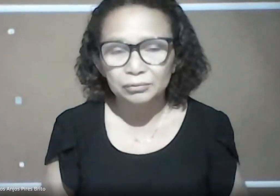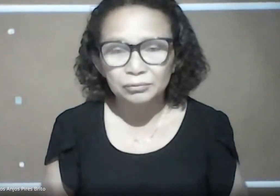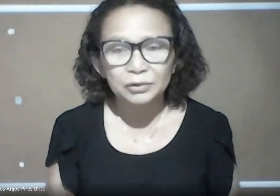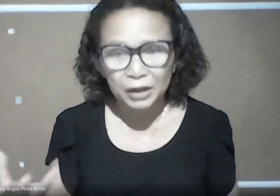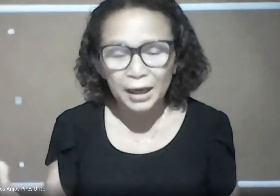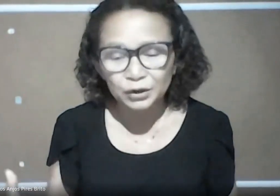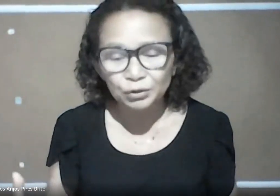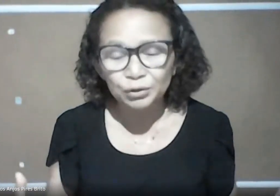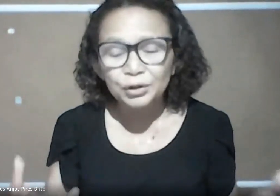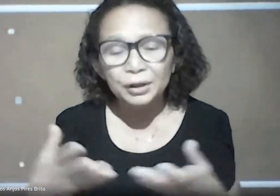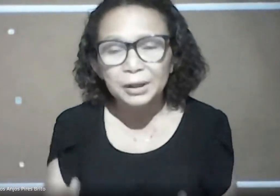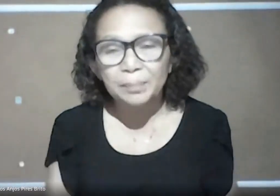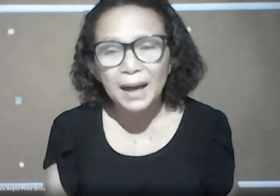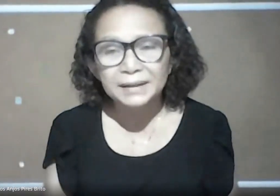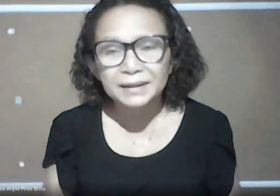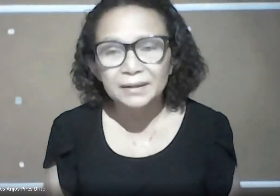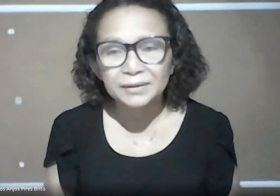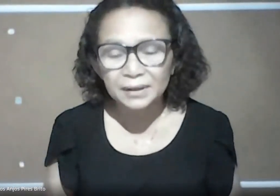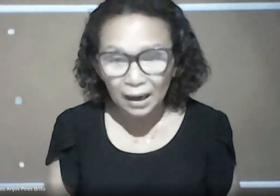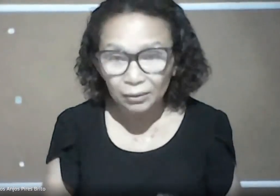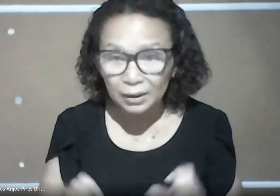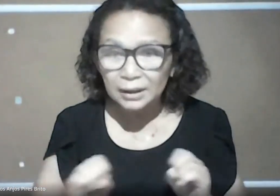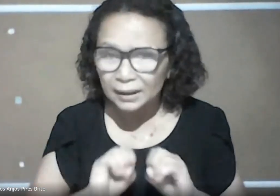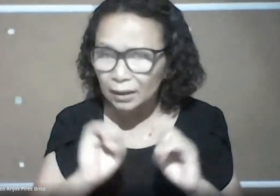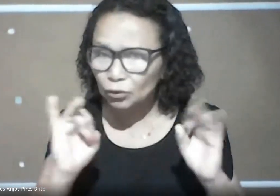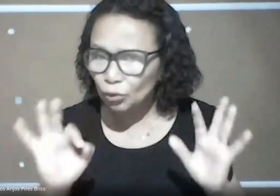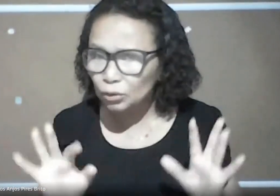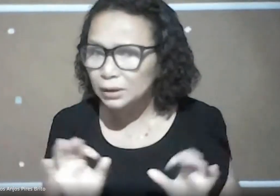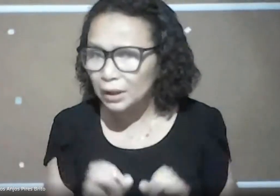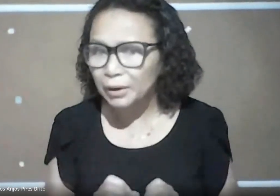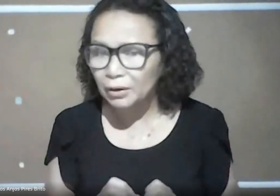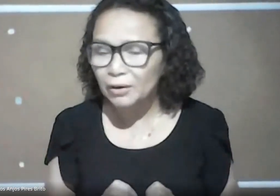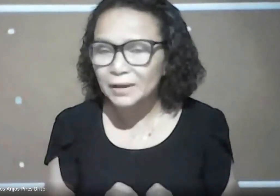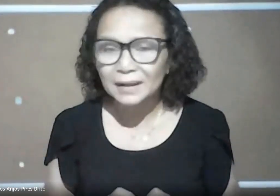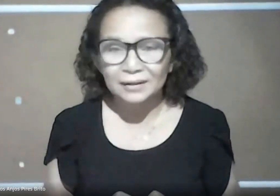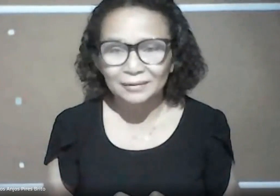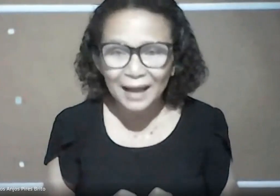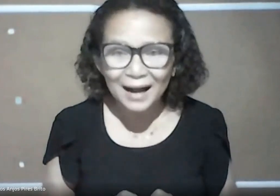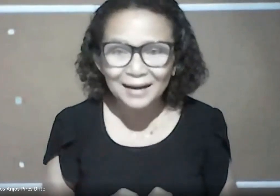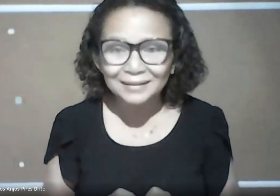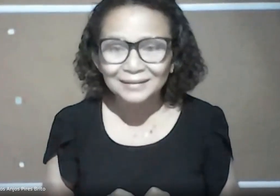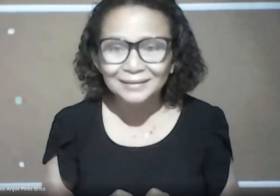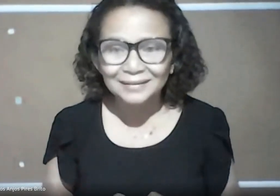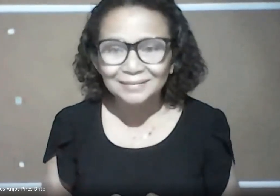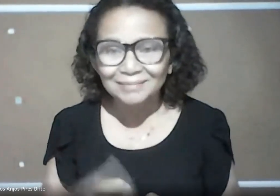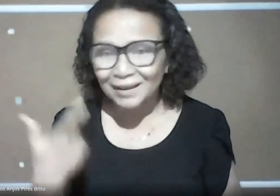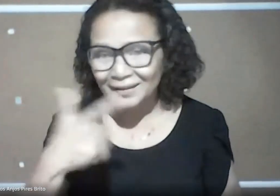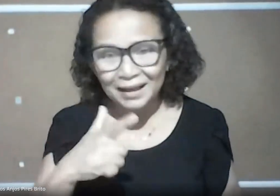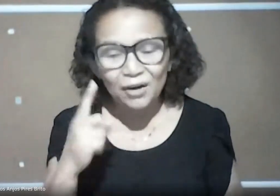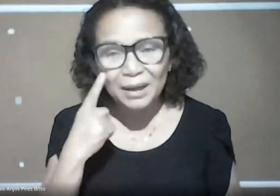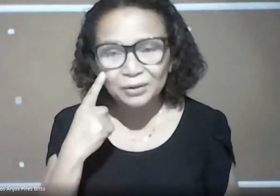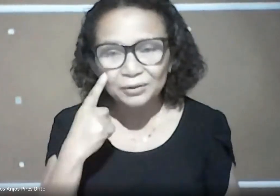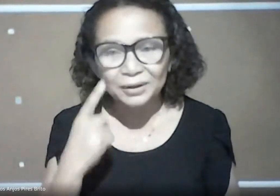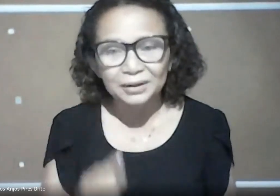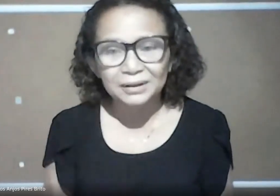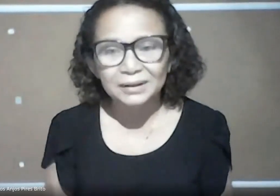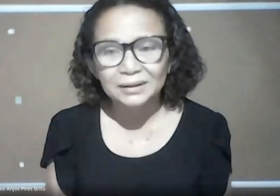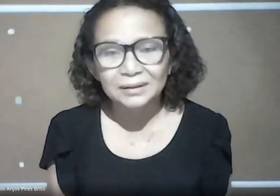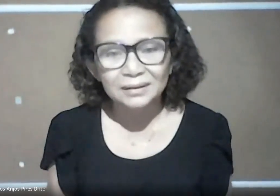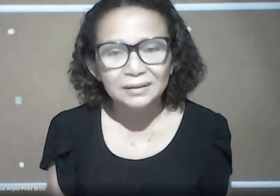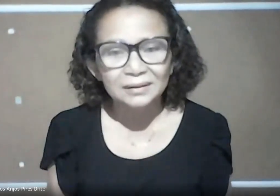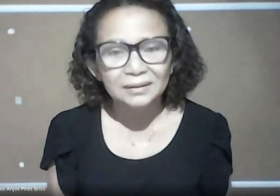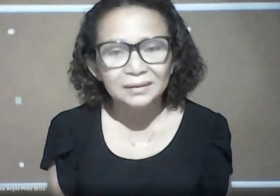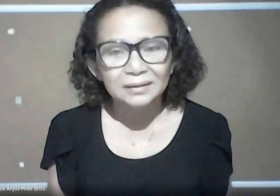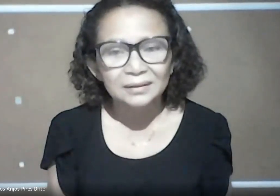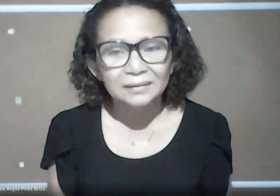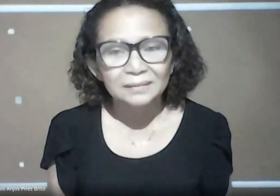ser um gesto e passe a ser um sinal. Tá tudo tranquilo com vocês, não tá? Não tem nenhuma dúvida.